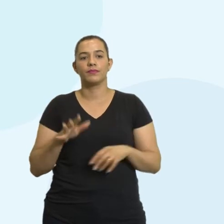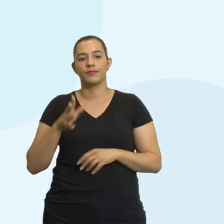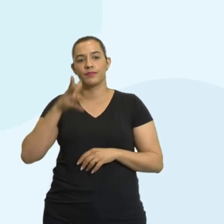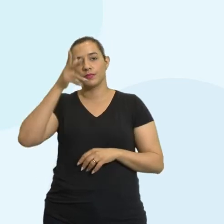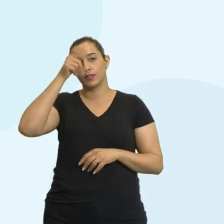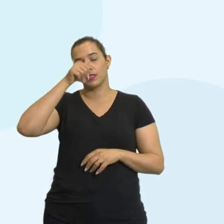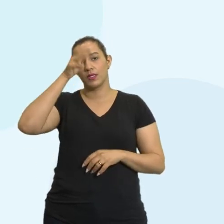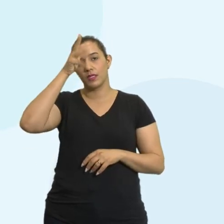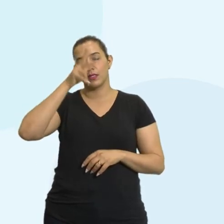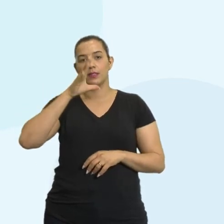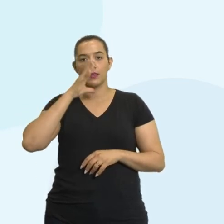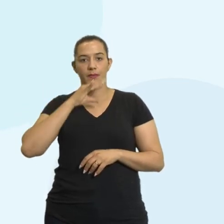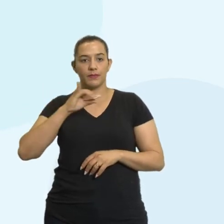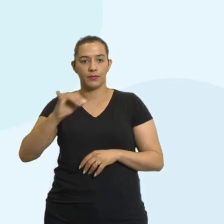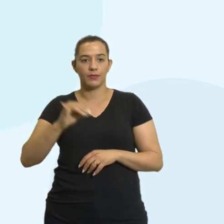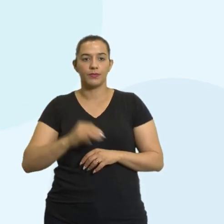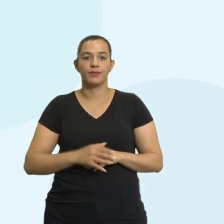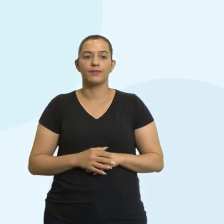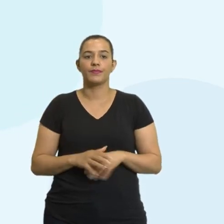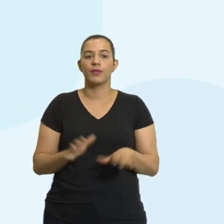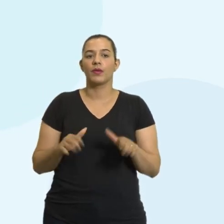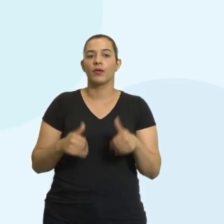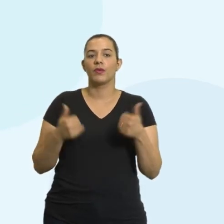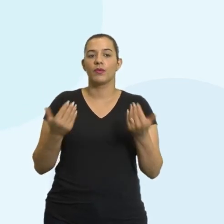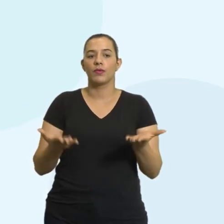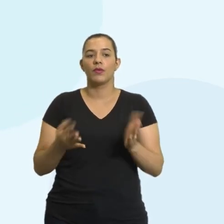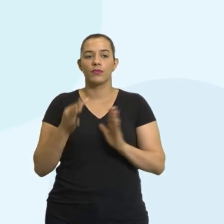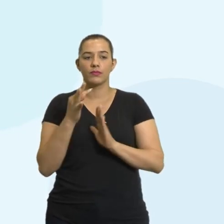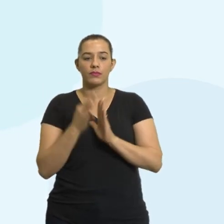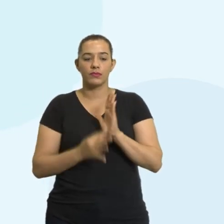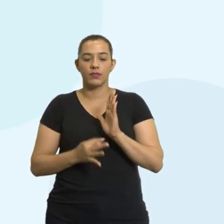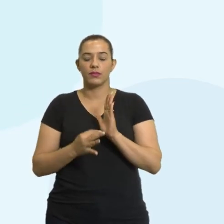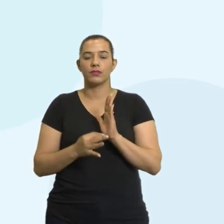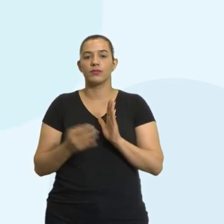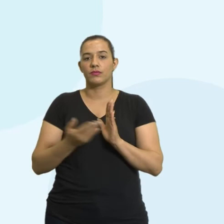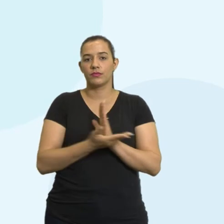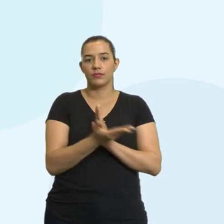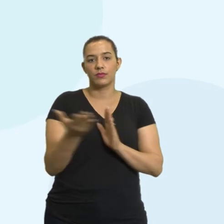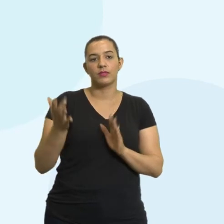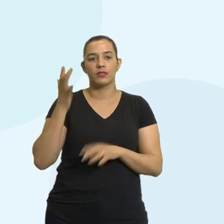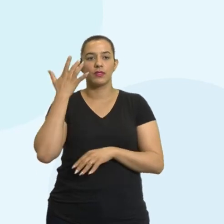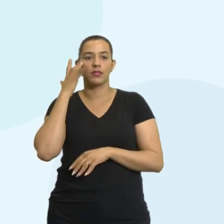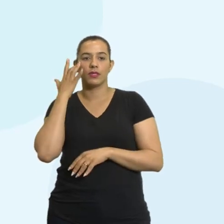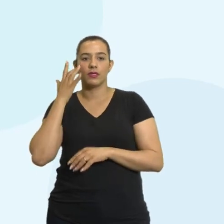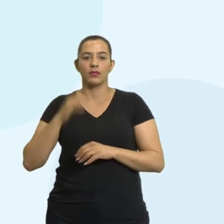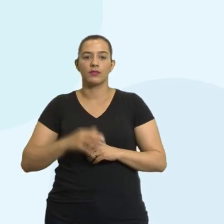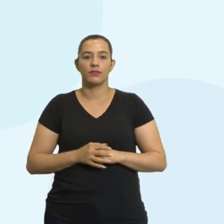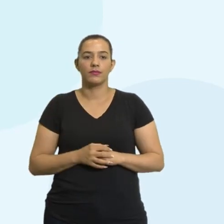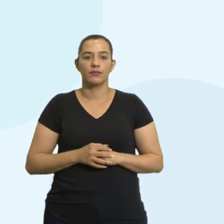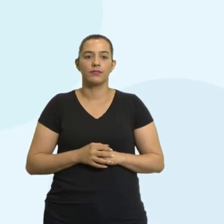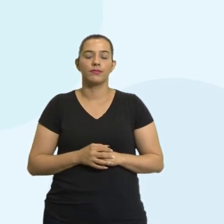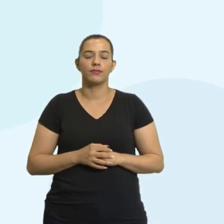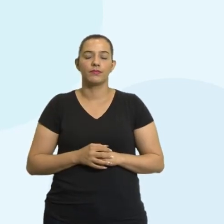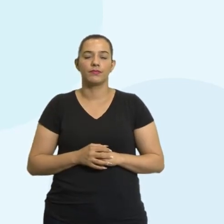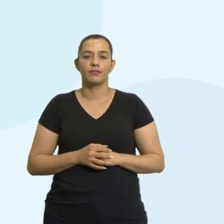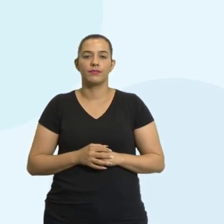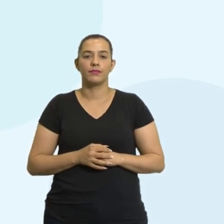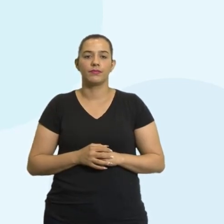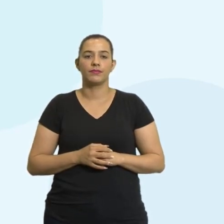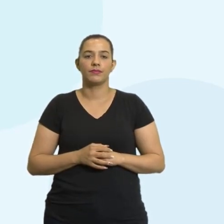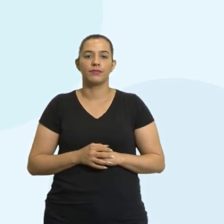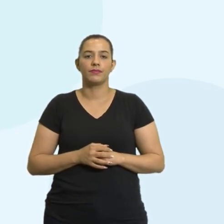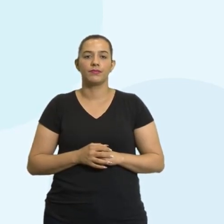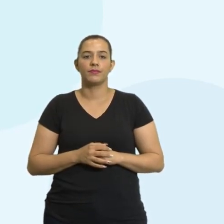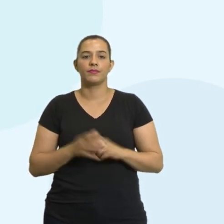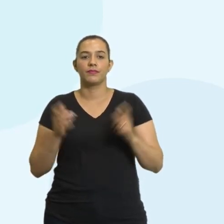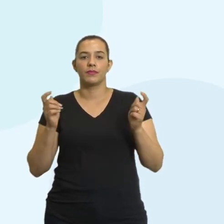Raposa. Que tipo de texto você ou vocês acham que é, né? Serve